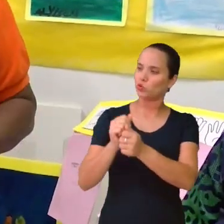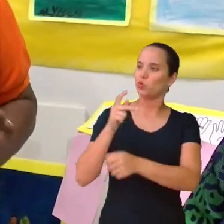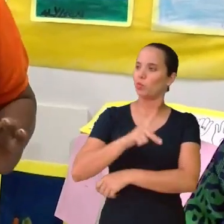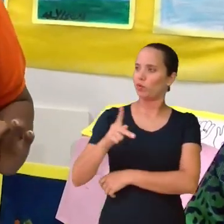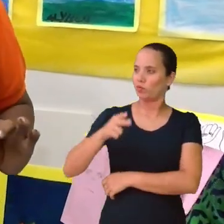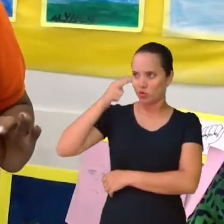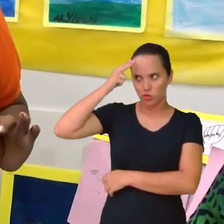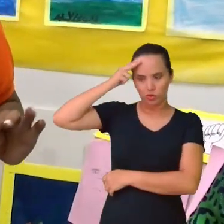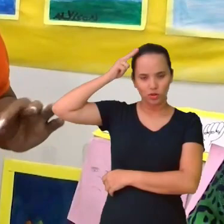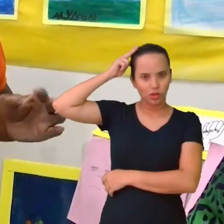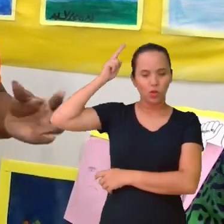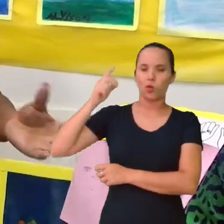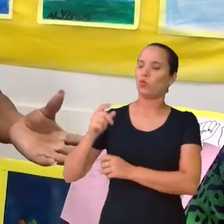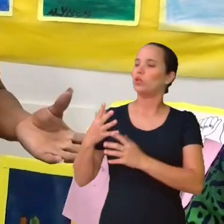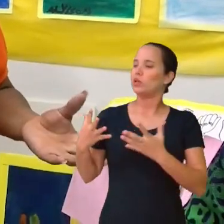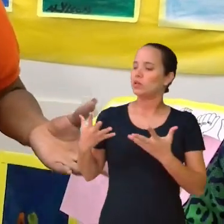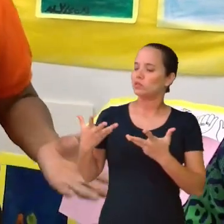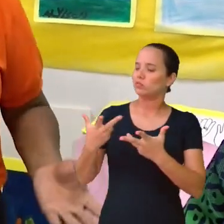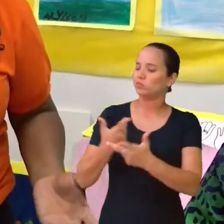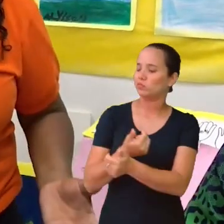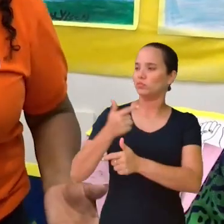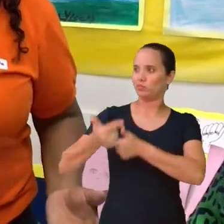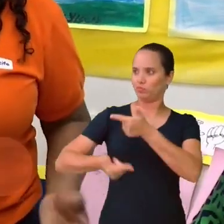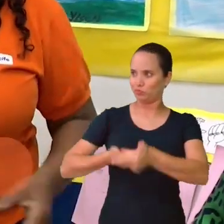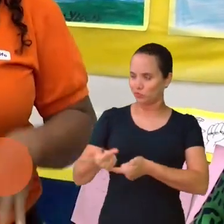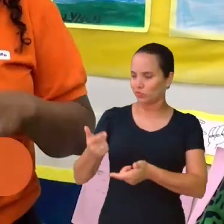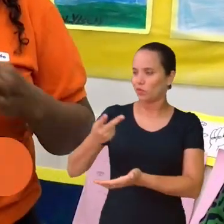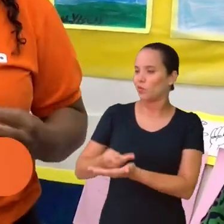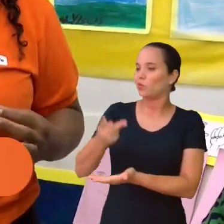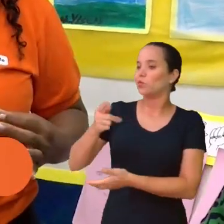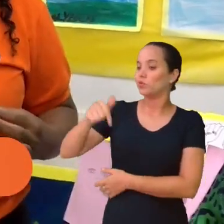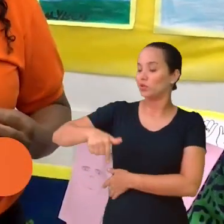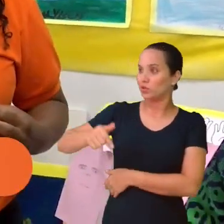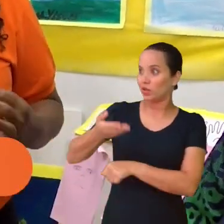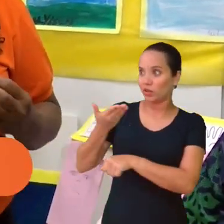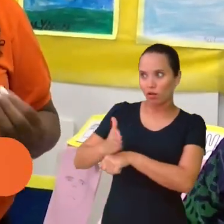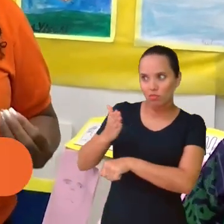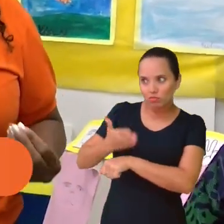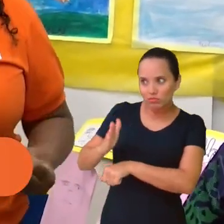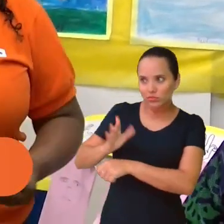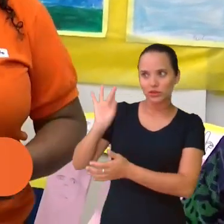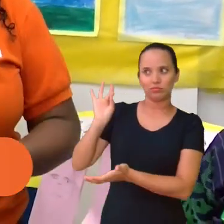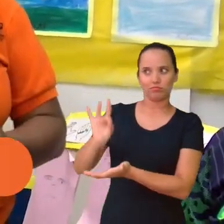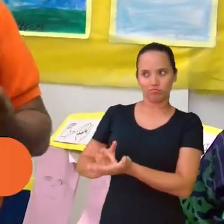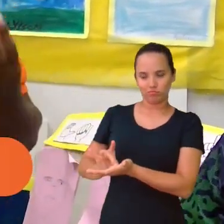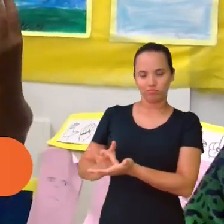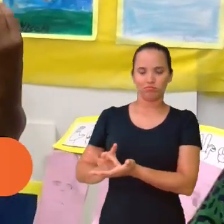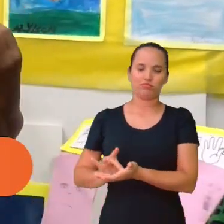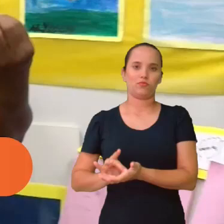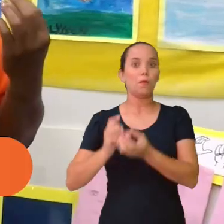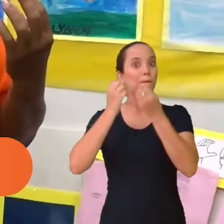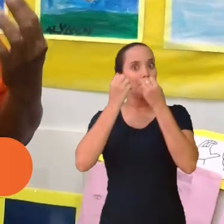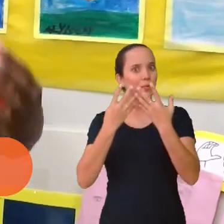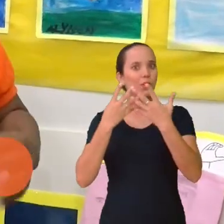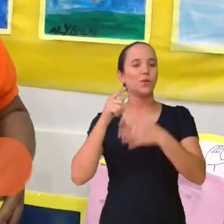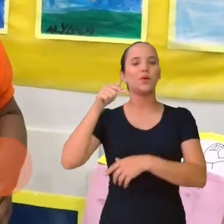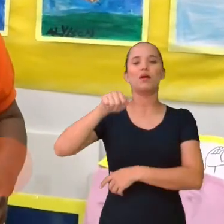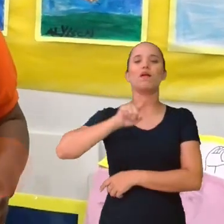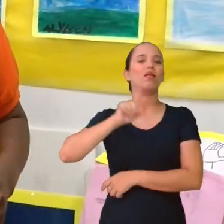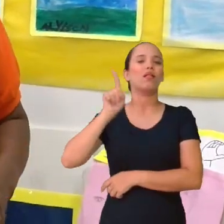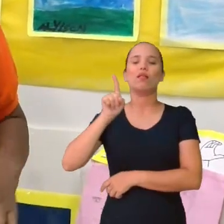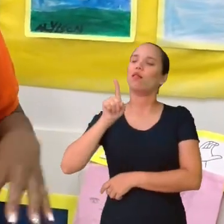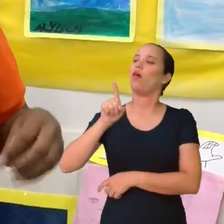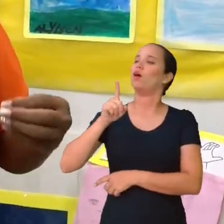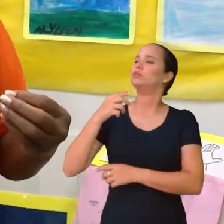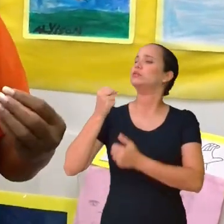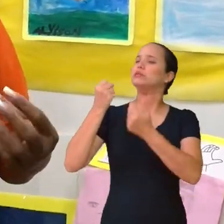esse brilhante trabalho que acontece aqui na prática. O bom é que a gente, no estúdio, a gente fala tanto